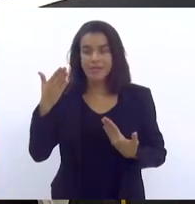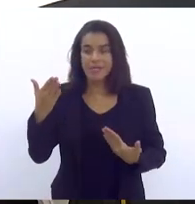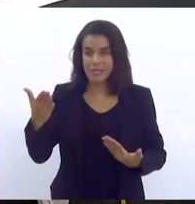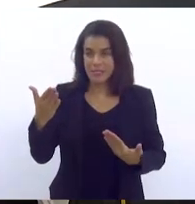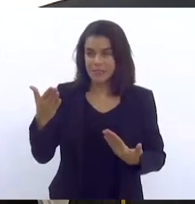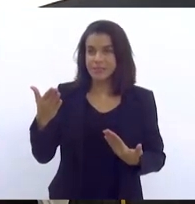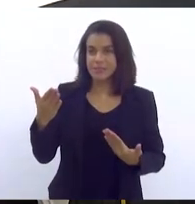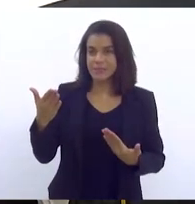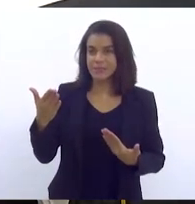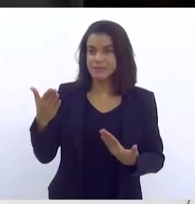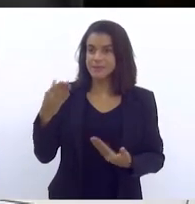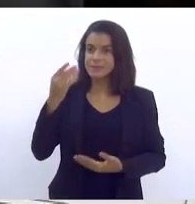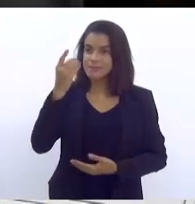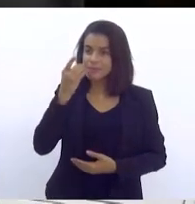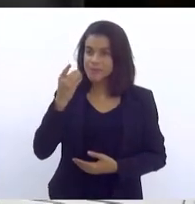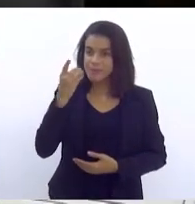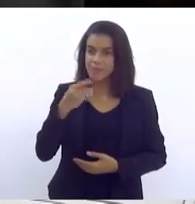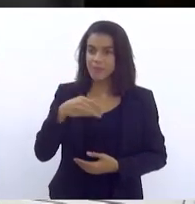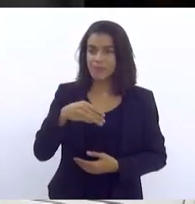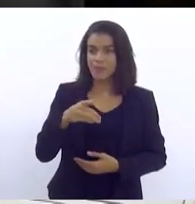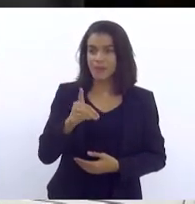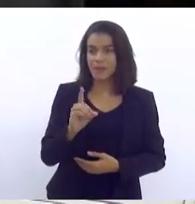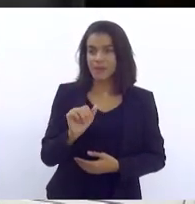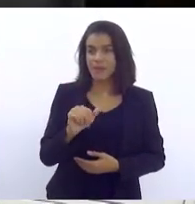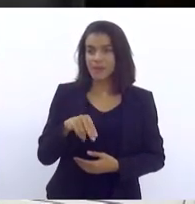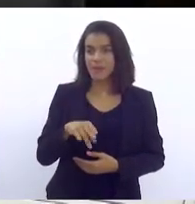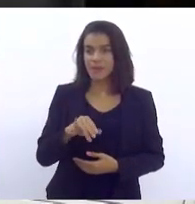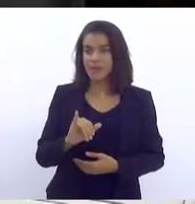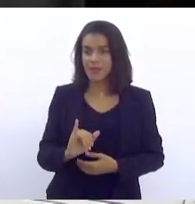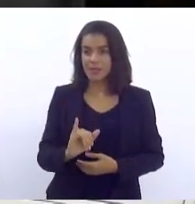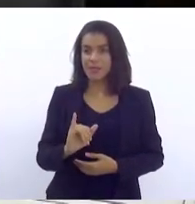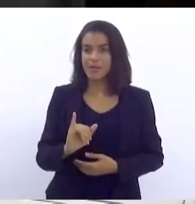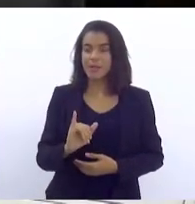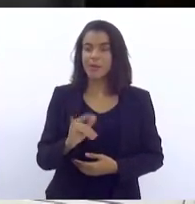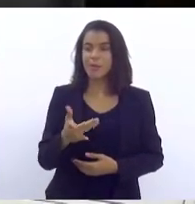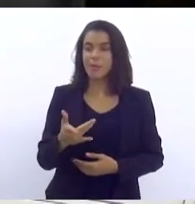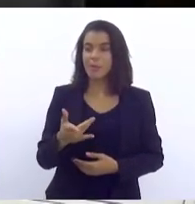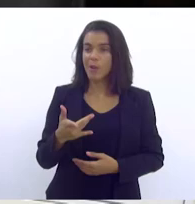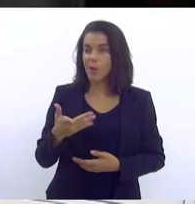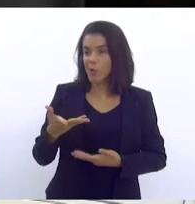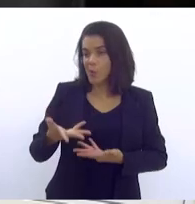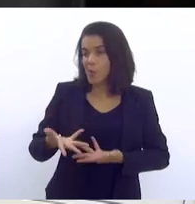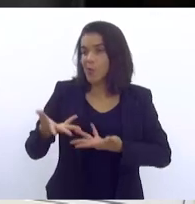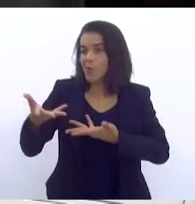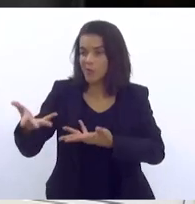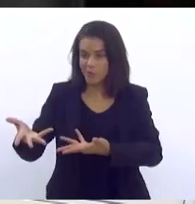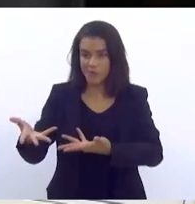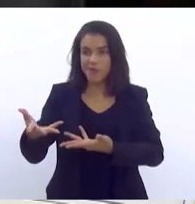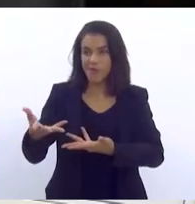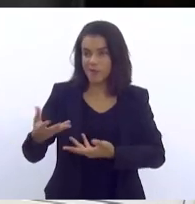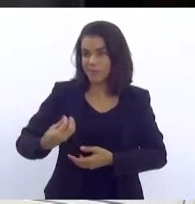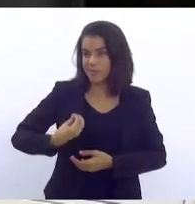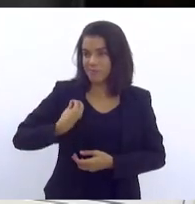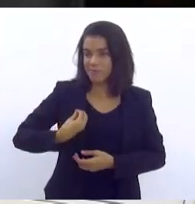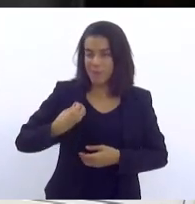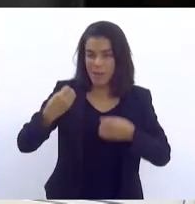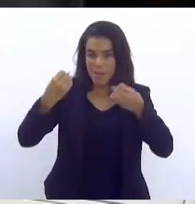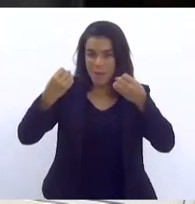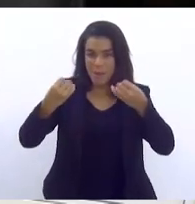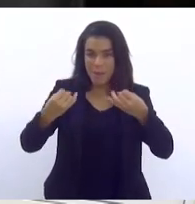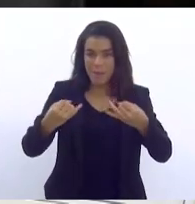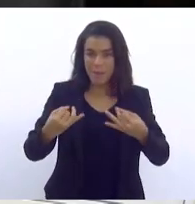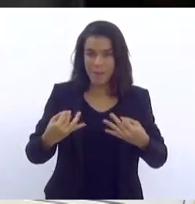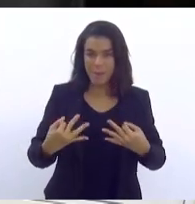pessoa da deputada Dani Monteiro pelo convite estar aqui hoje com vocês para prestar os esclarecimentos